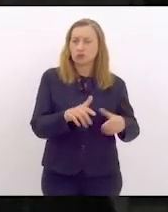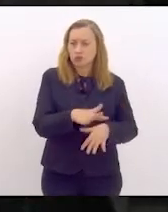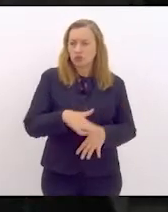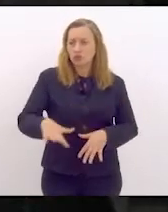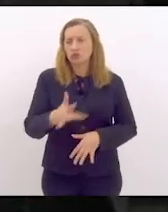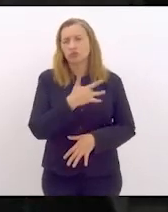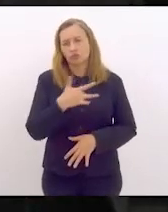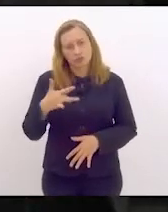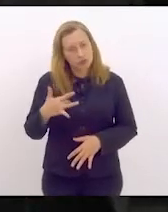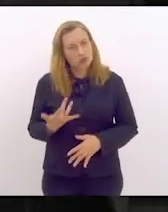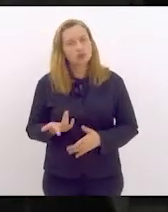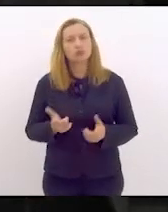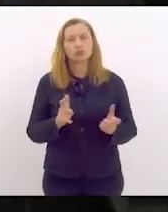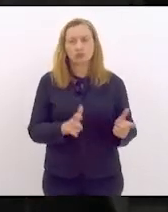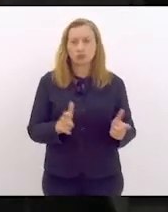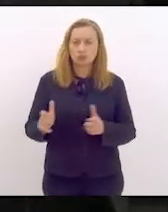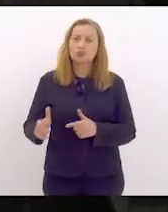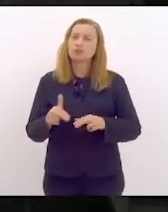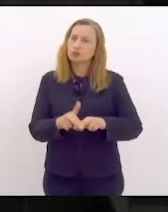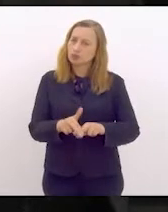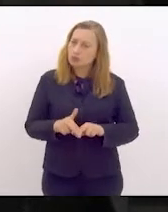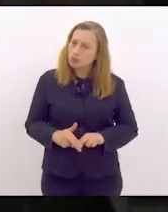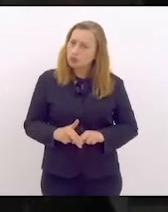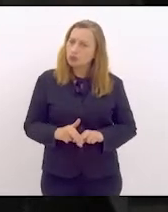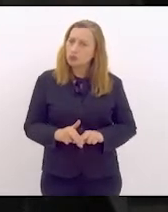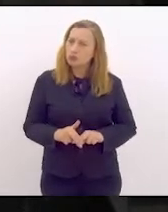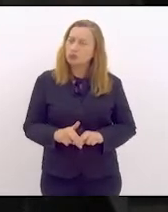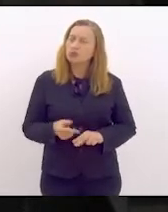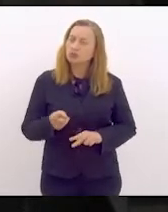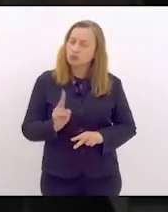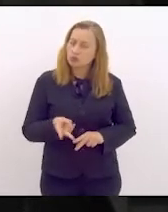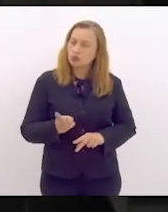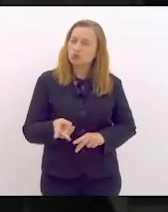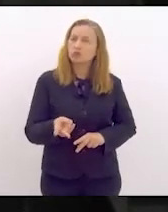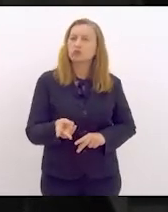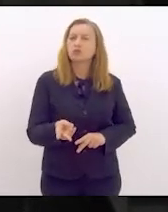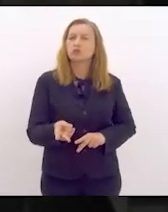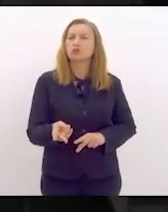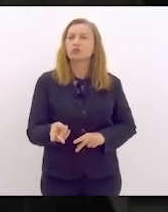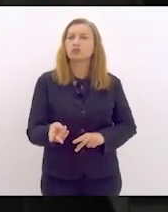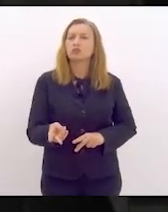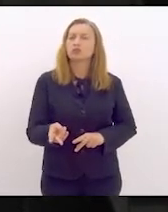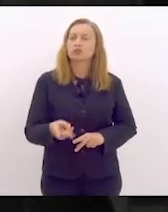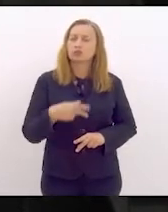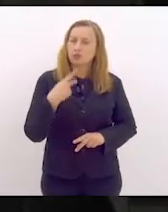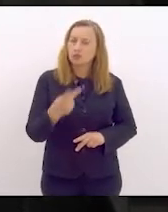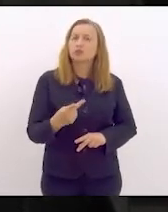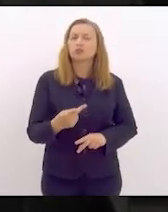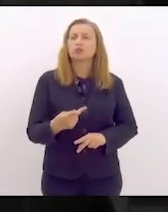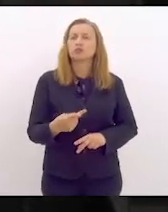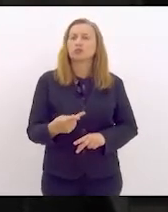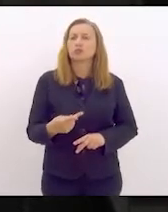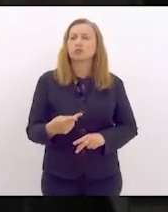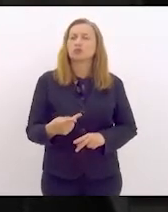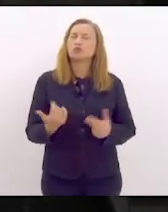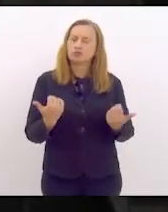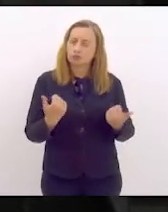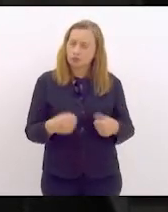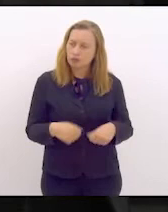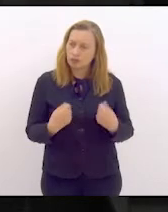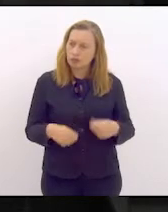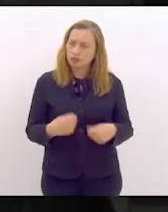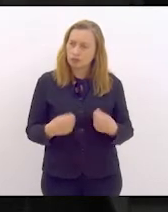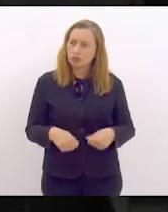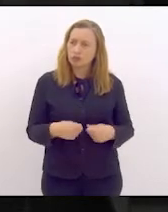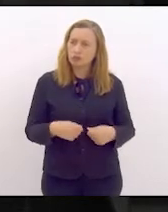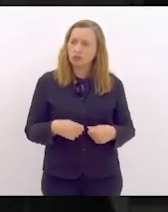área da saúde. Por isso, continuo afirmando que é necessário